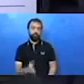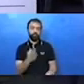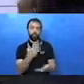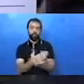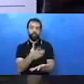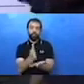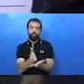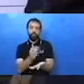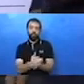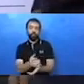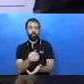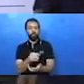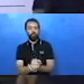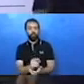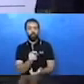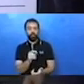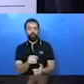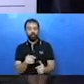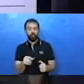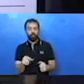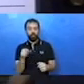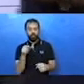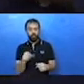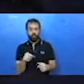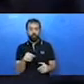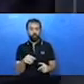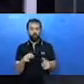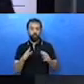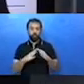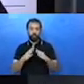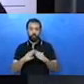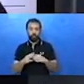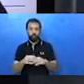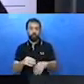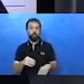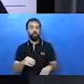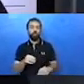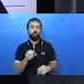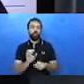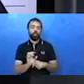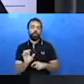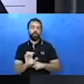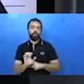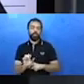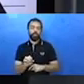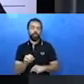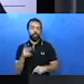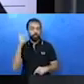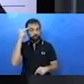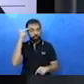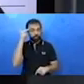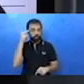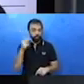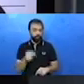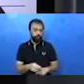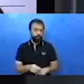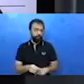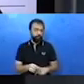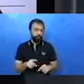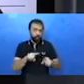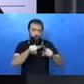do estado onde você mora. Moçada, nós moramos no estado de São Paulo. Então, nós